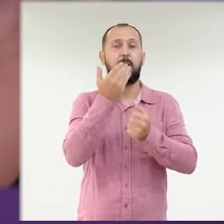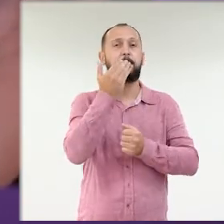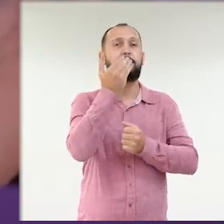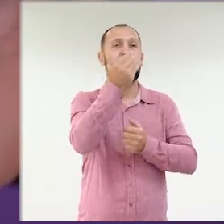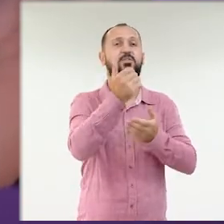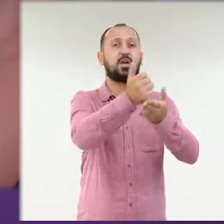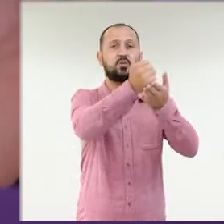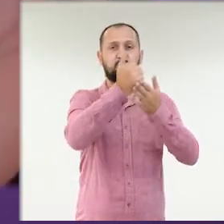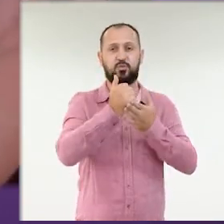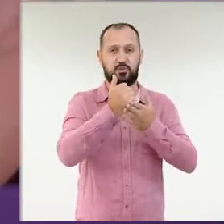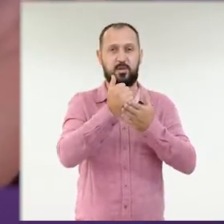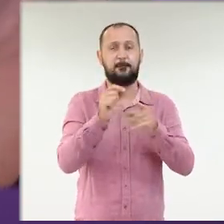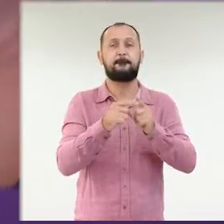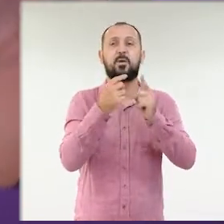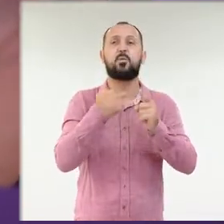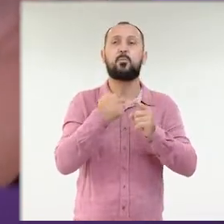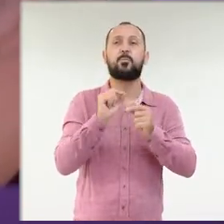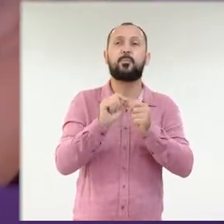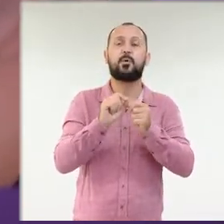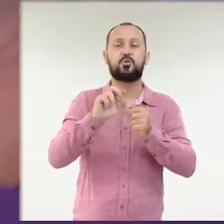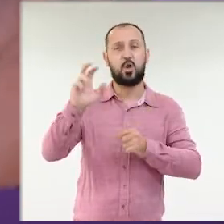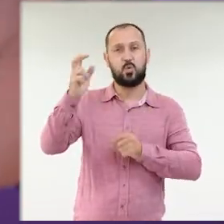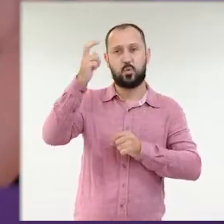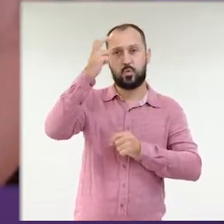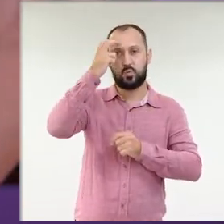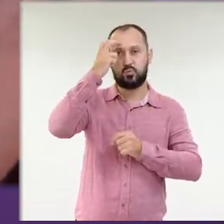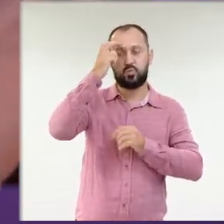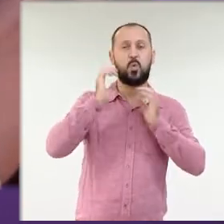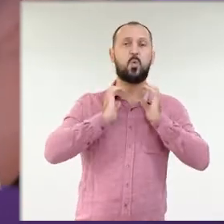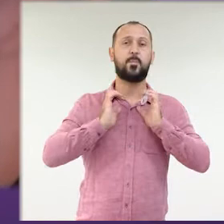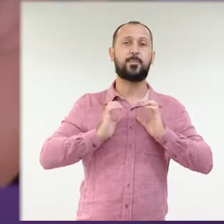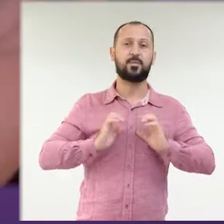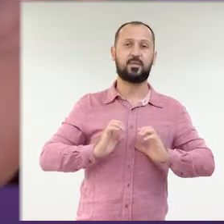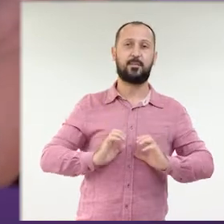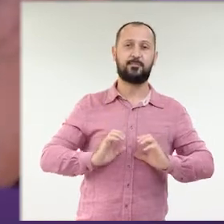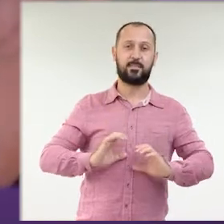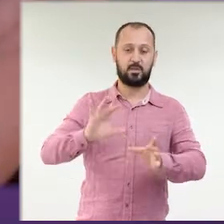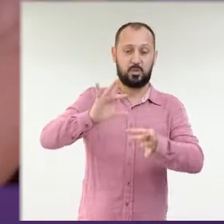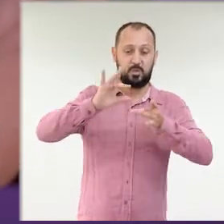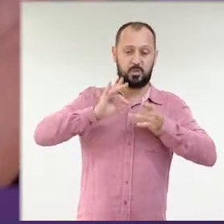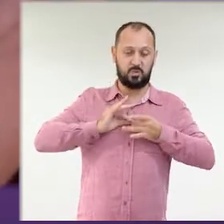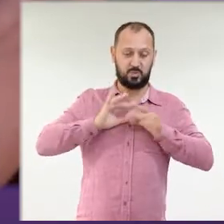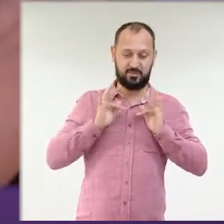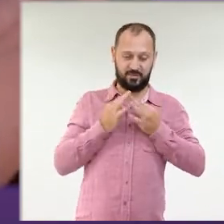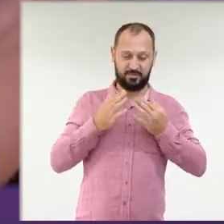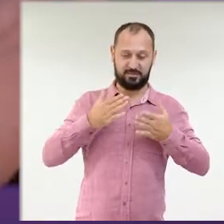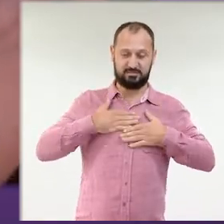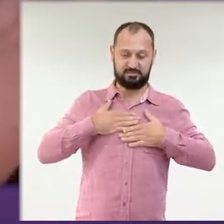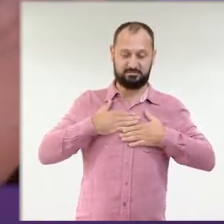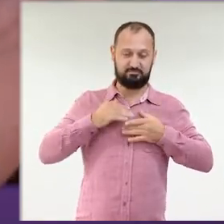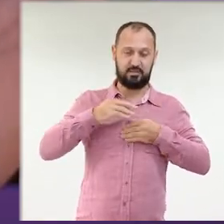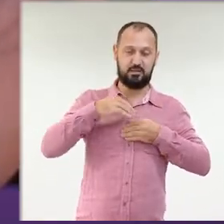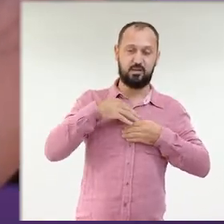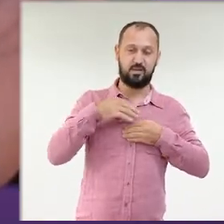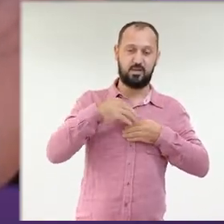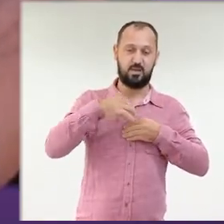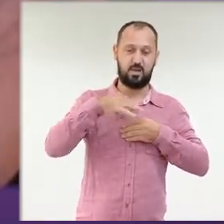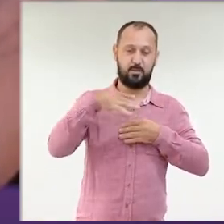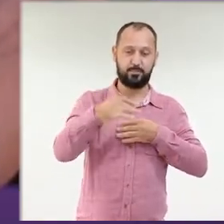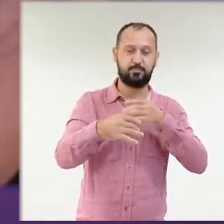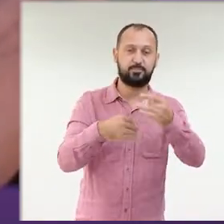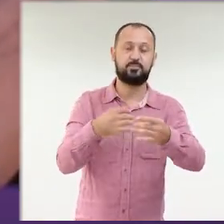estudante pedir ajuda, mas também para não replicar culturalmente um comportamento da família. Então,